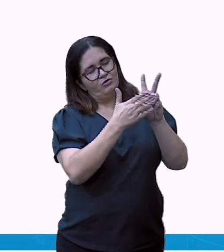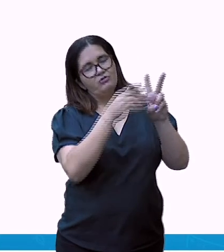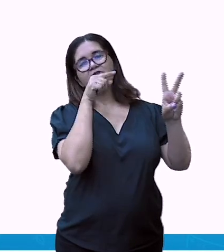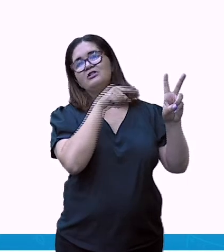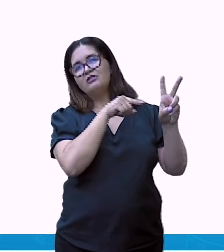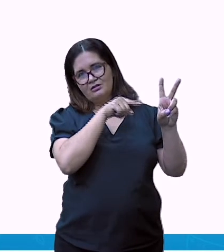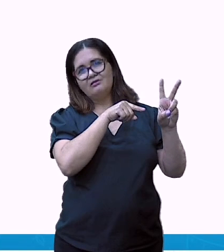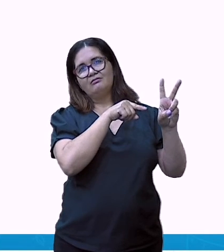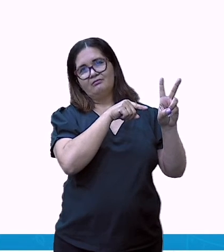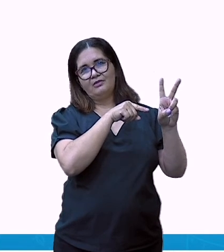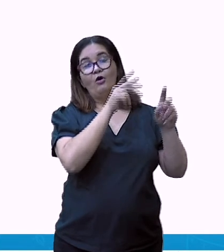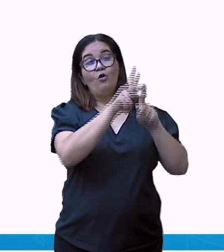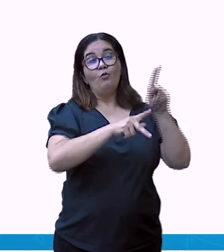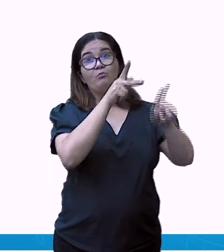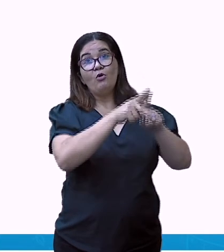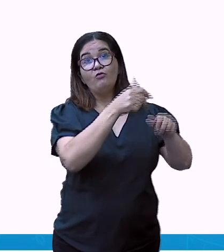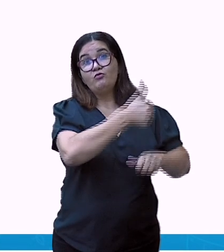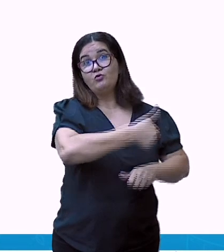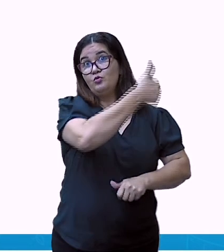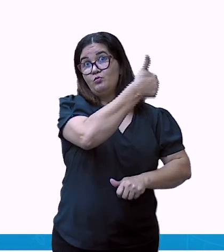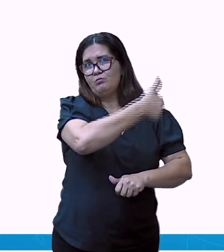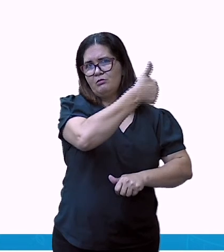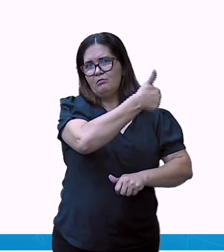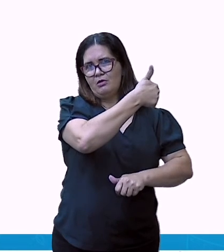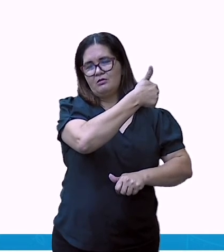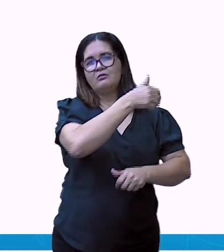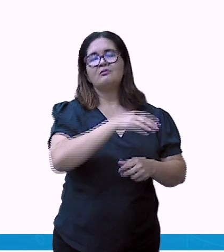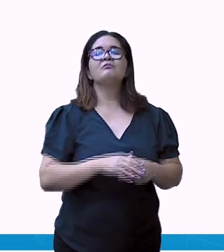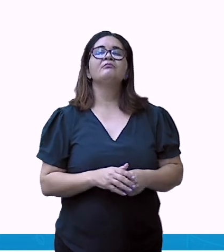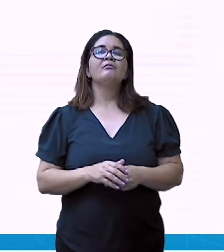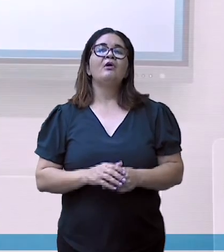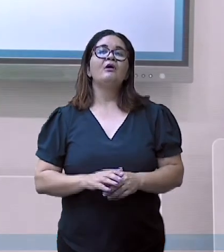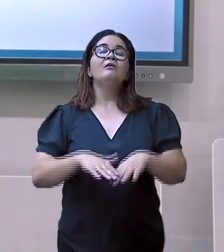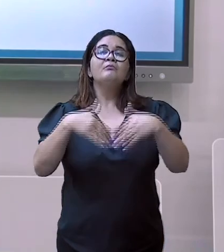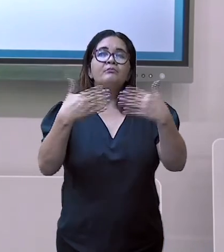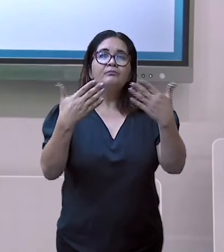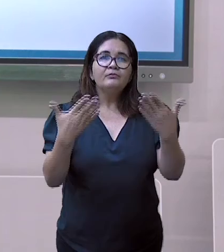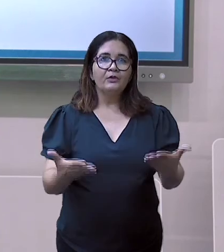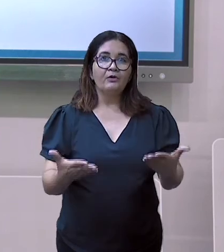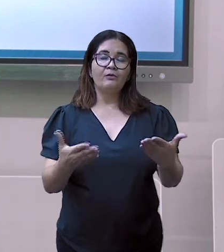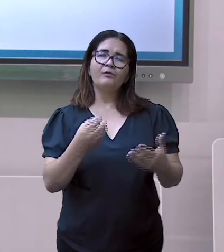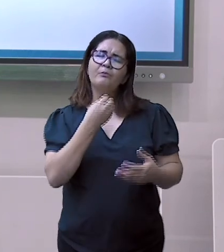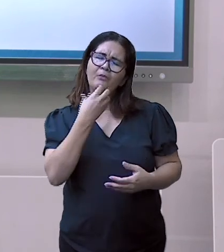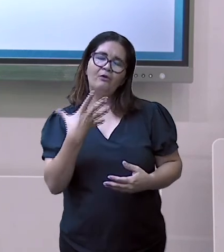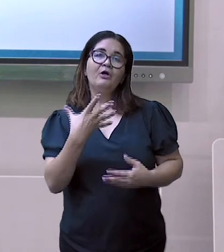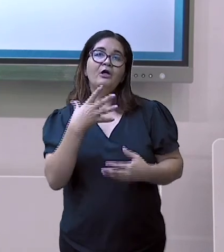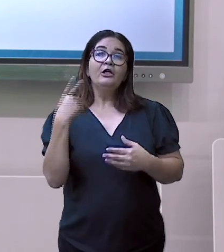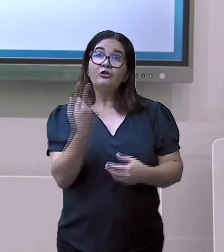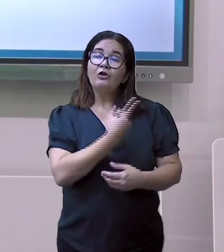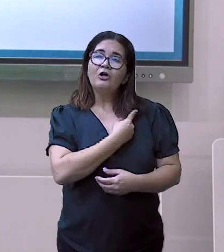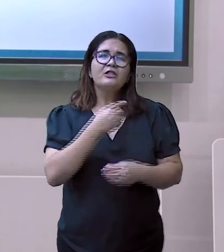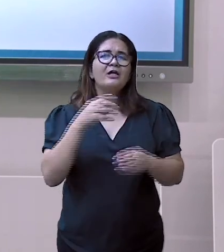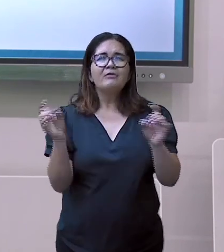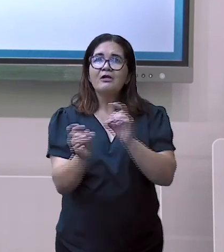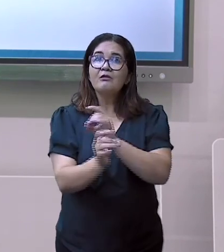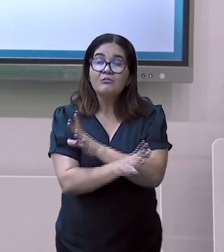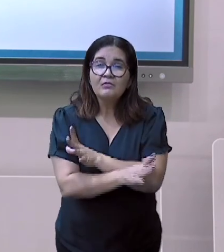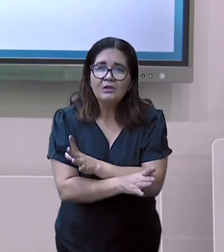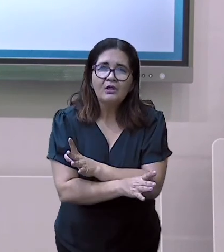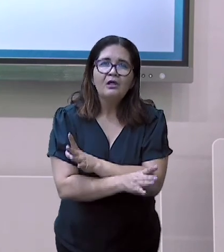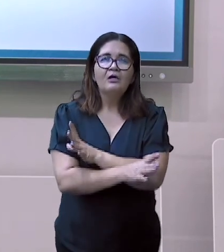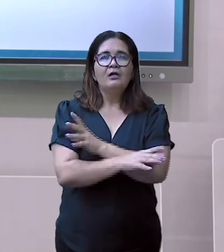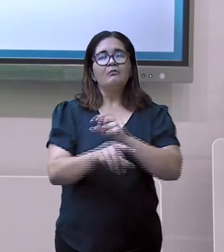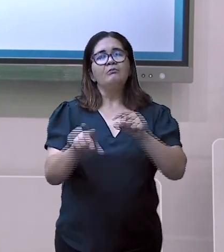indígenas. Bom, agora que já vimos todo o nosso conteúdo, já respondemos a